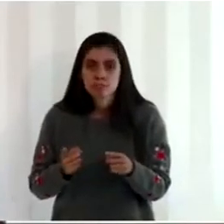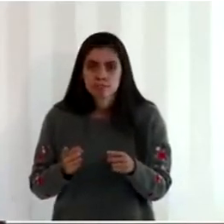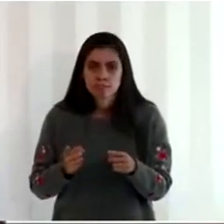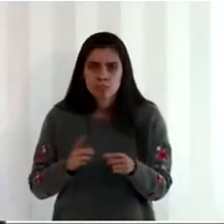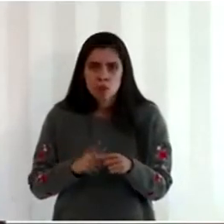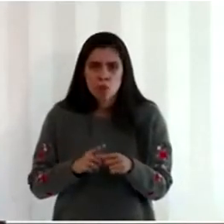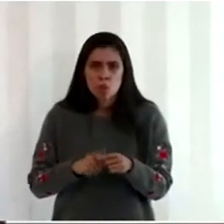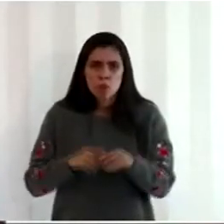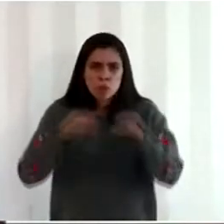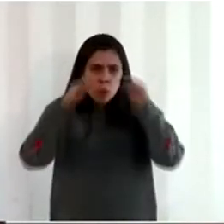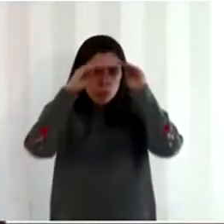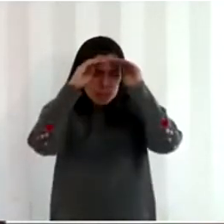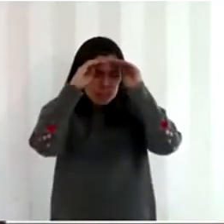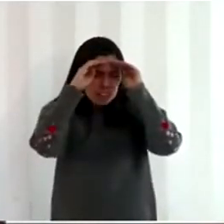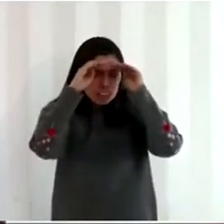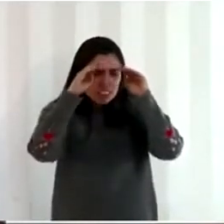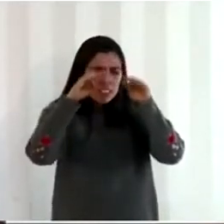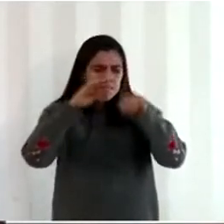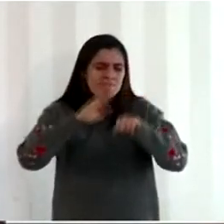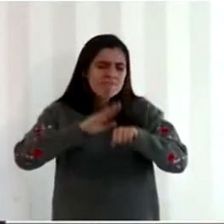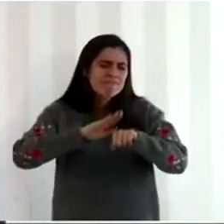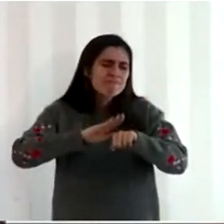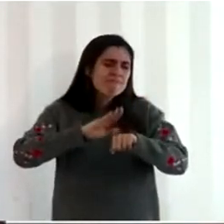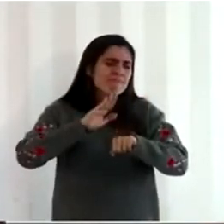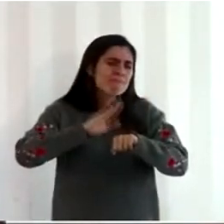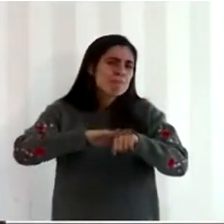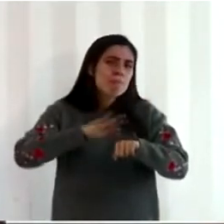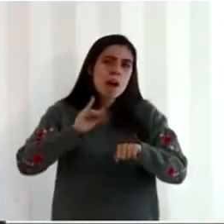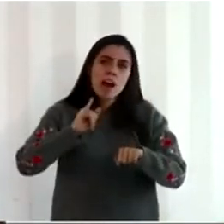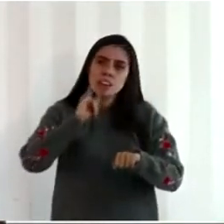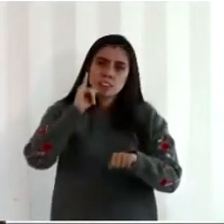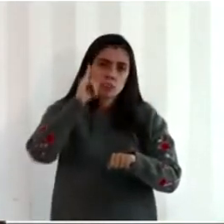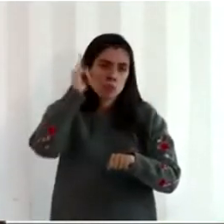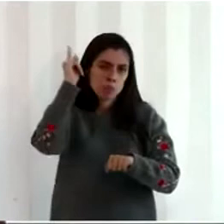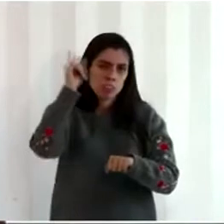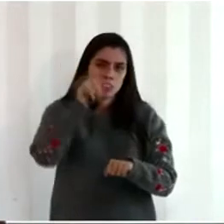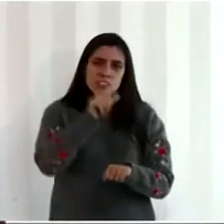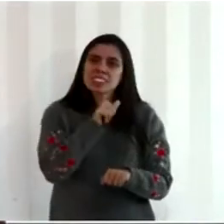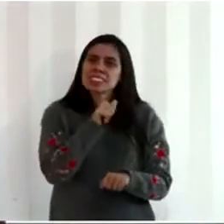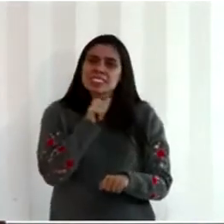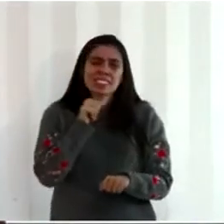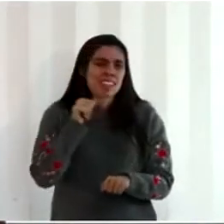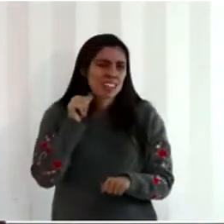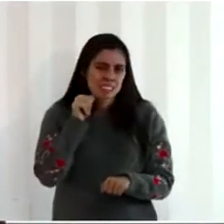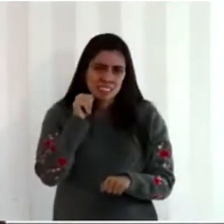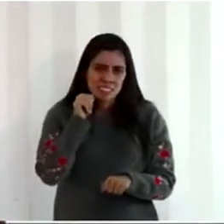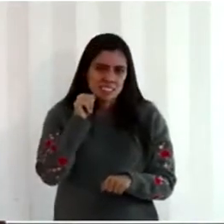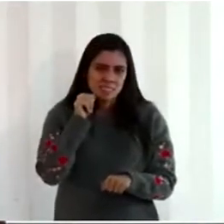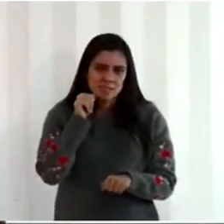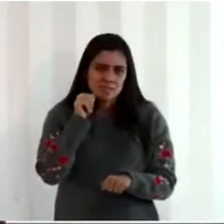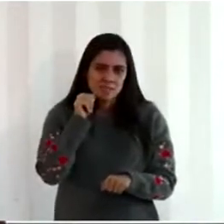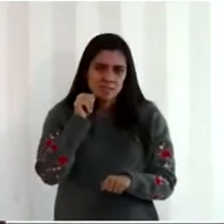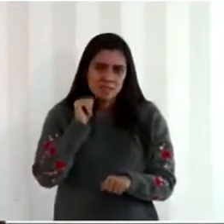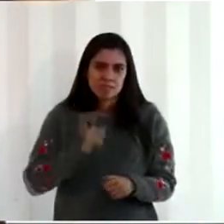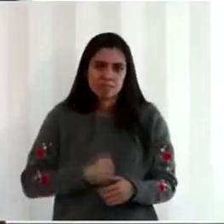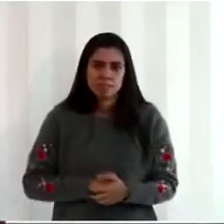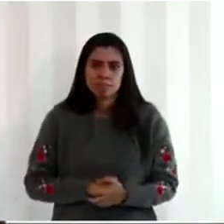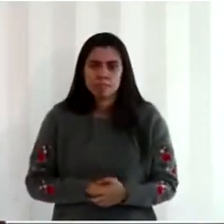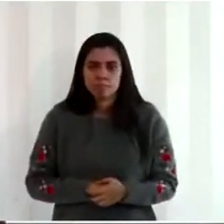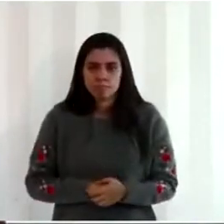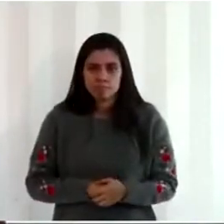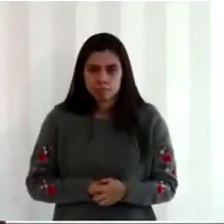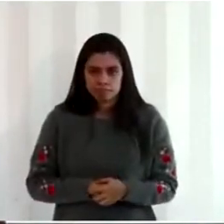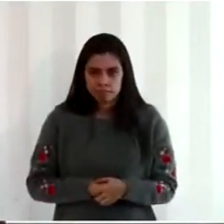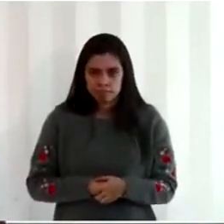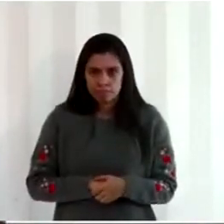semana. Estou livre agora para fazer o que eu quiser. Se você passa daquela porta para frente pensando assim,